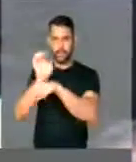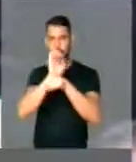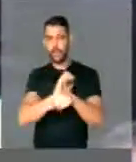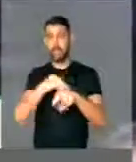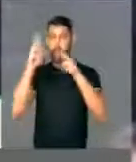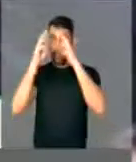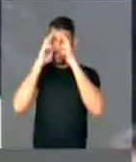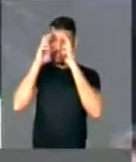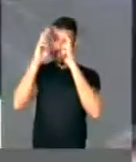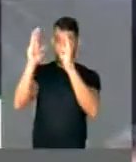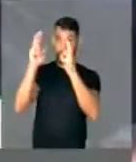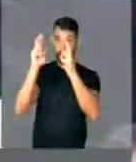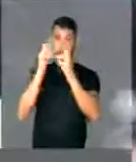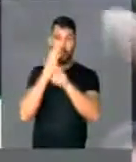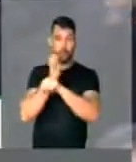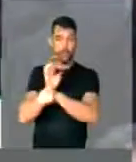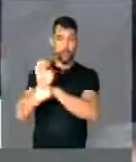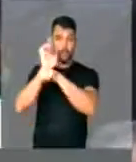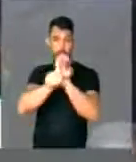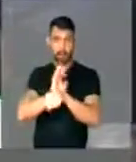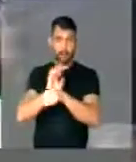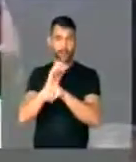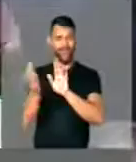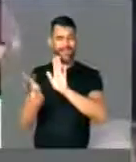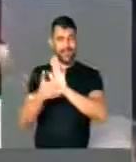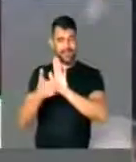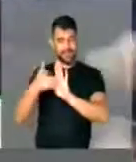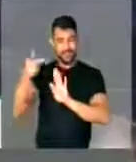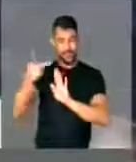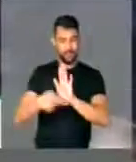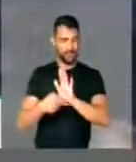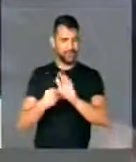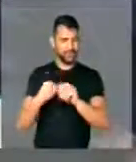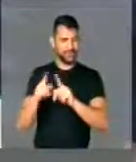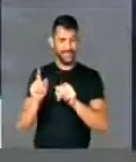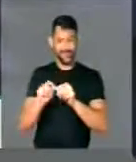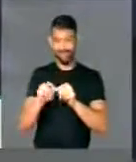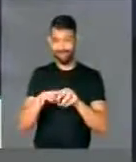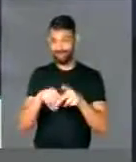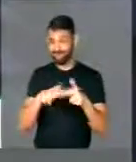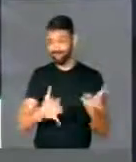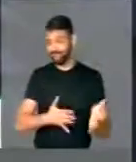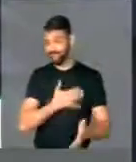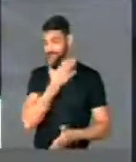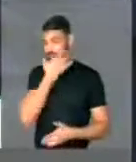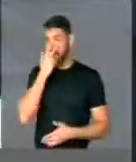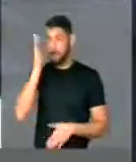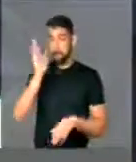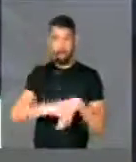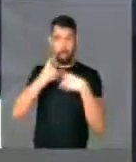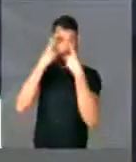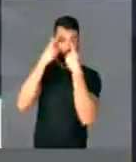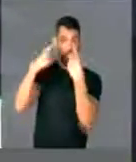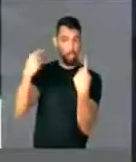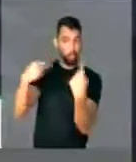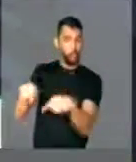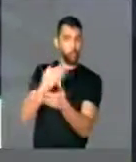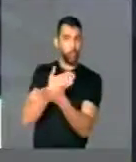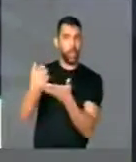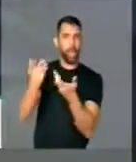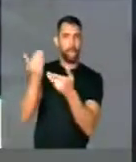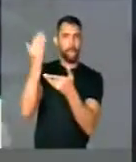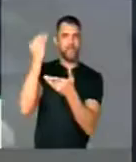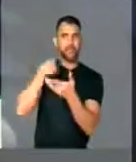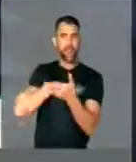respeito, inclusive, aos estados. Essa proposta é draconiana, muito mais violenta que aquela que